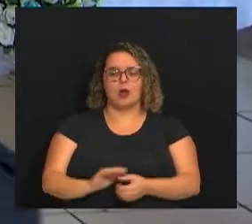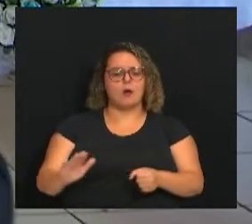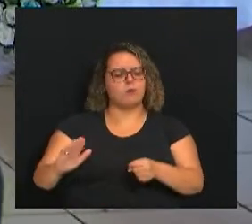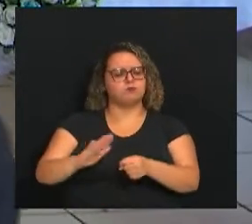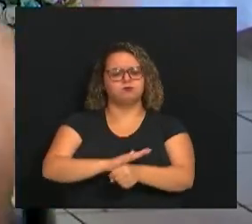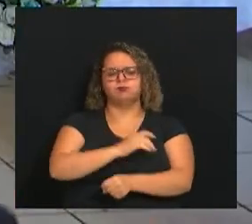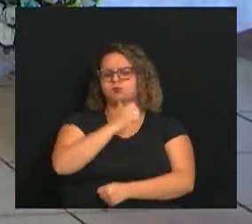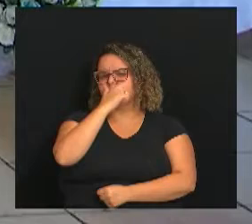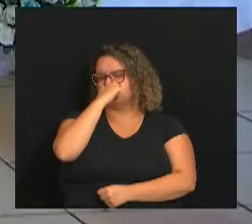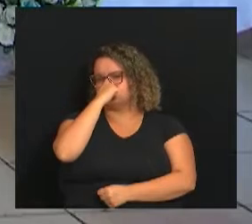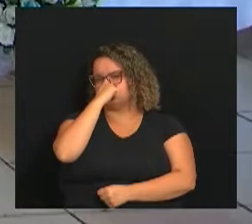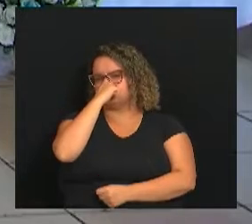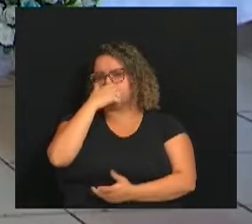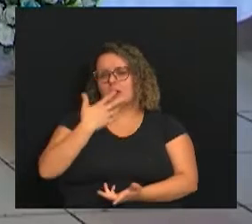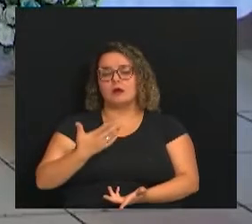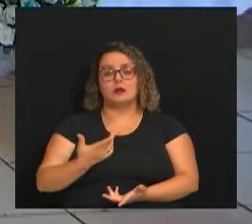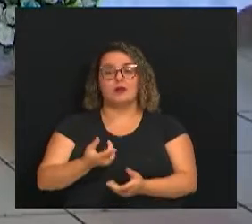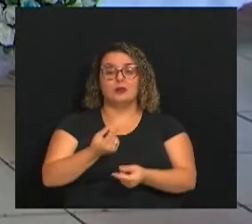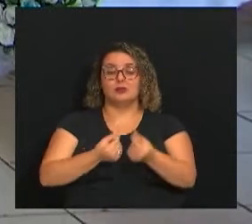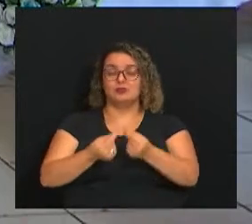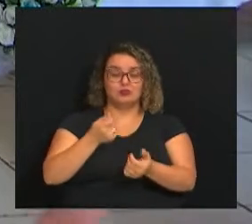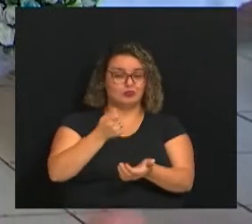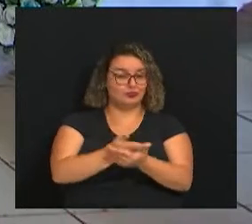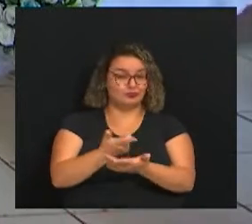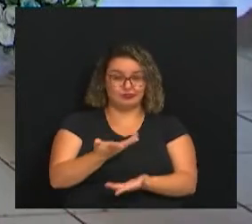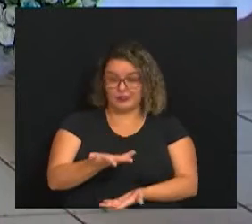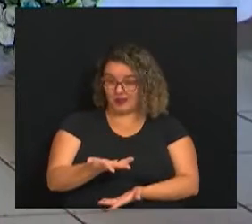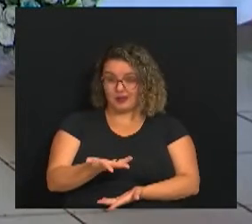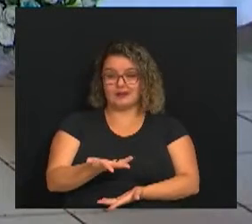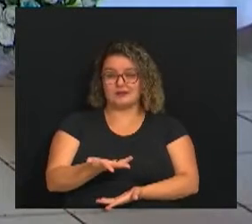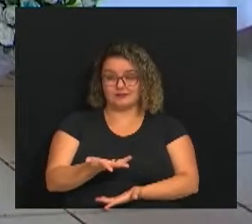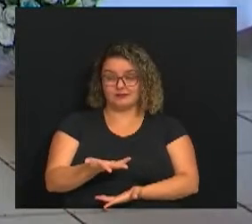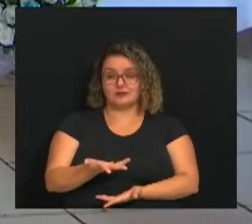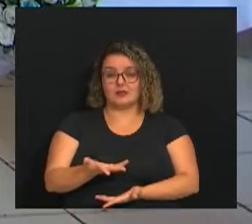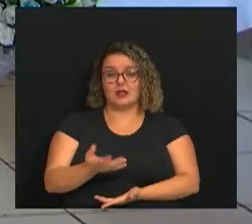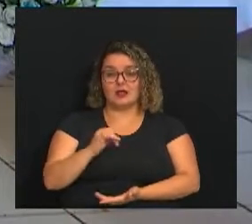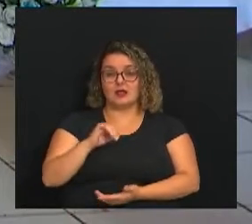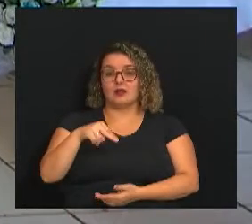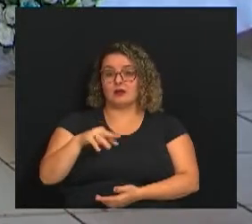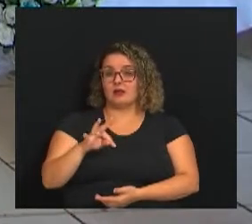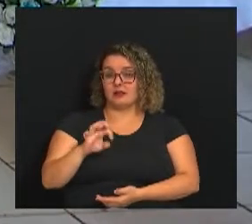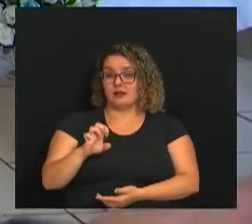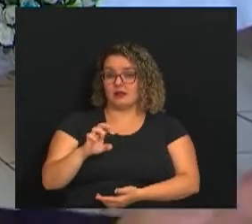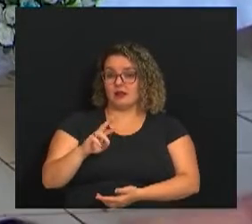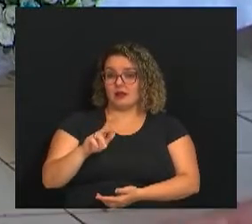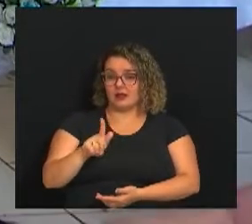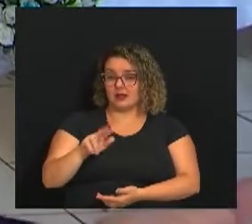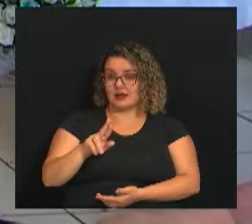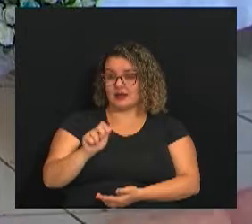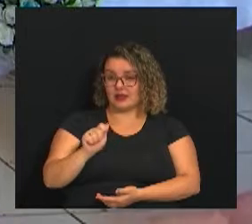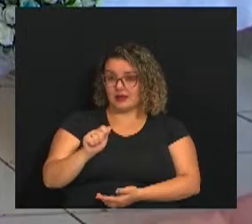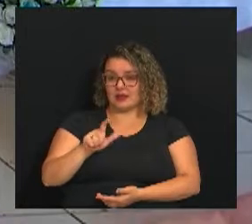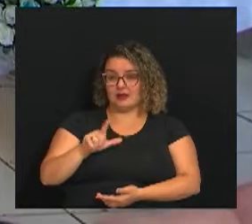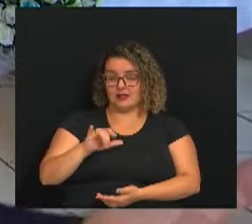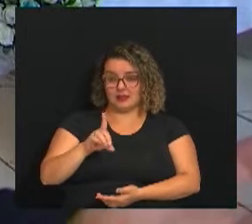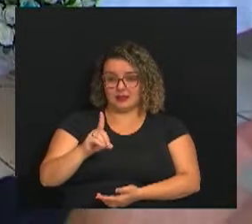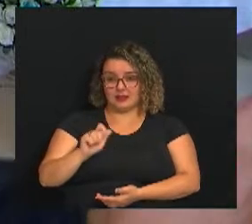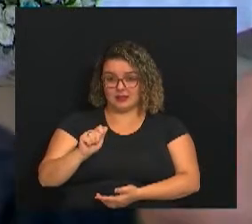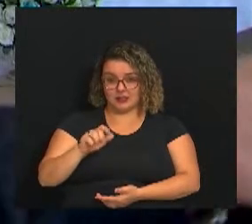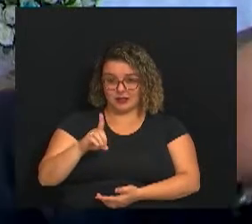superlotação, seja no preço da tarifa, a integralidade das tarifas que